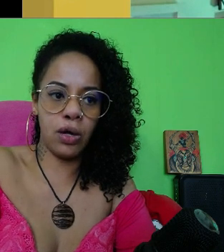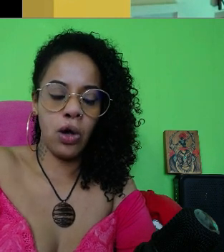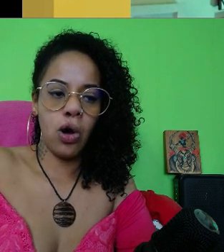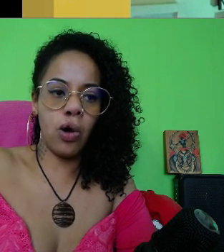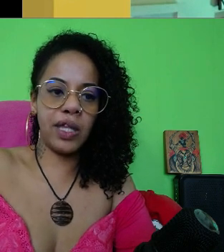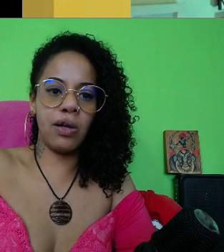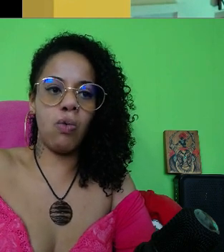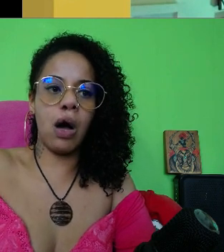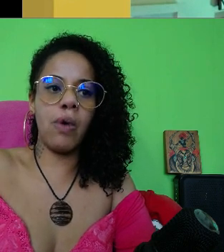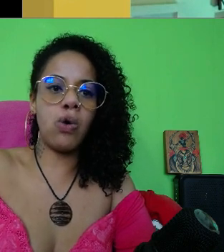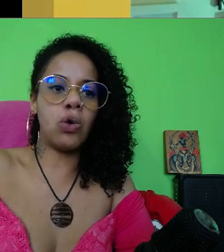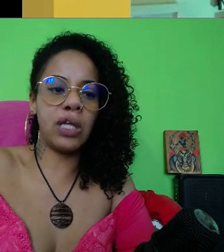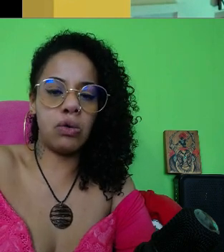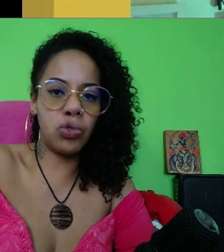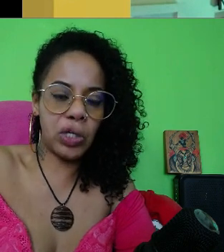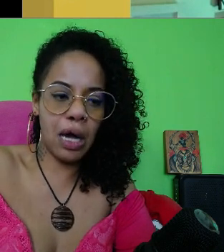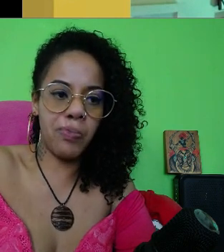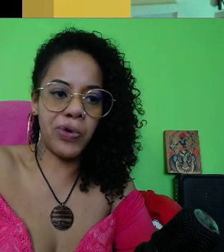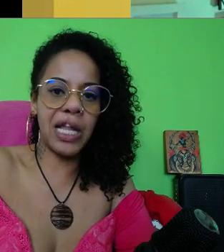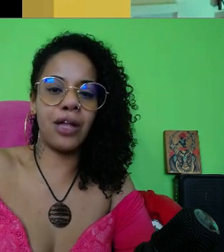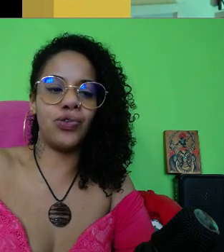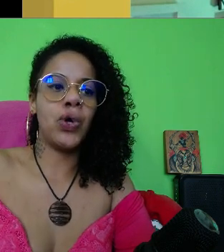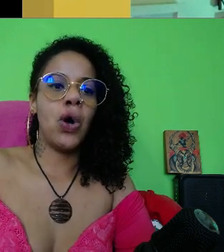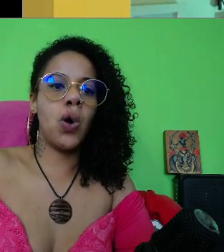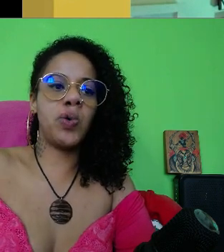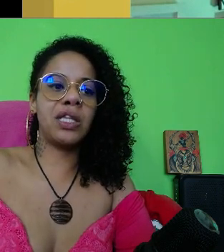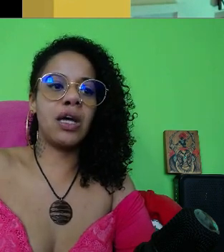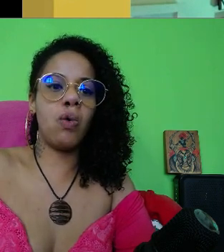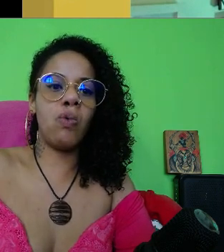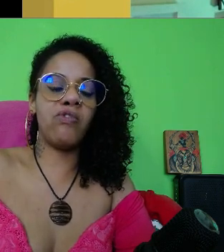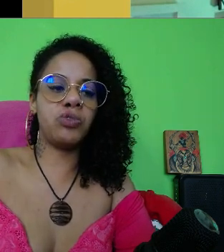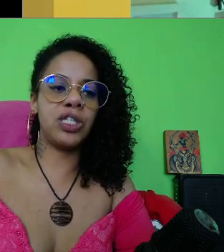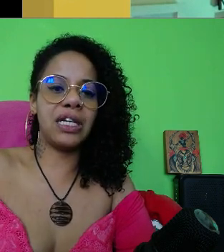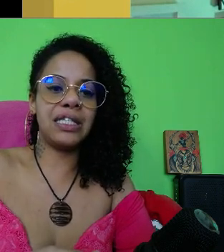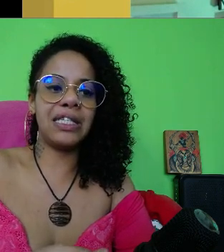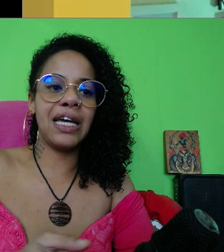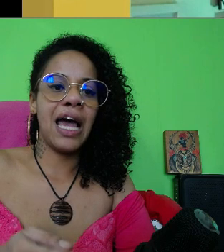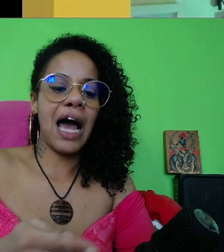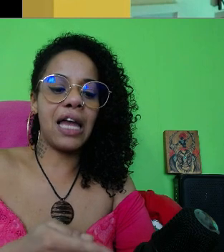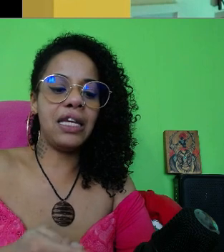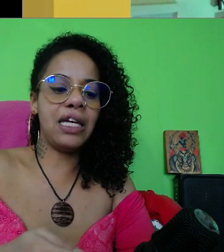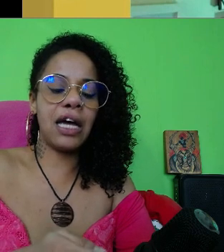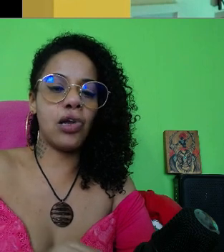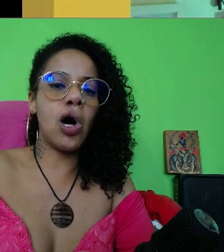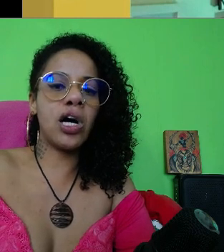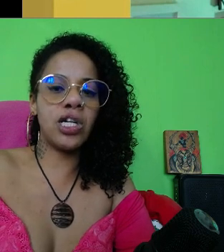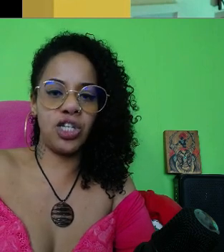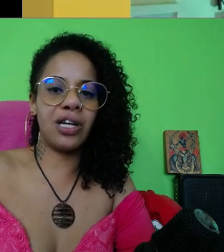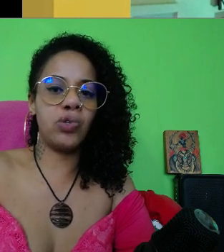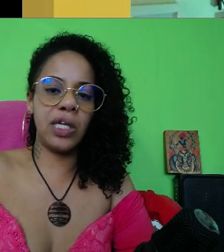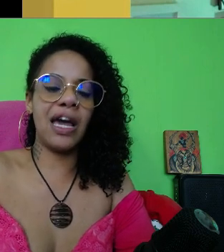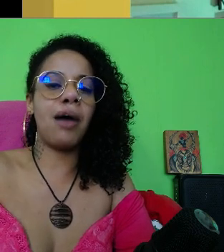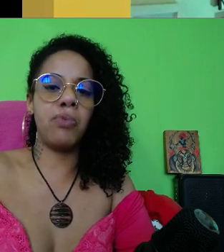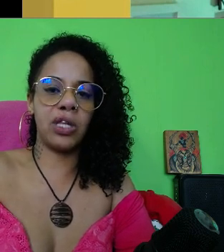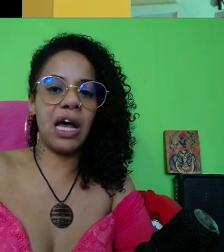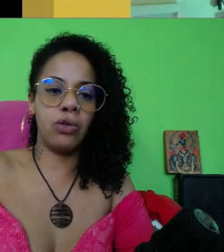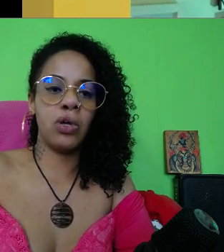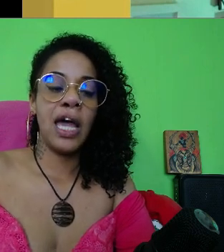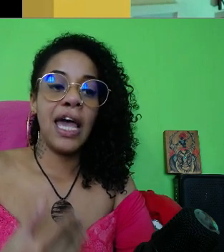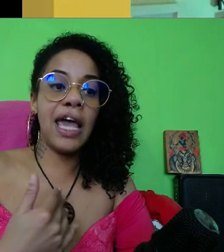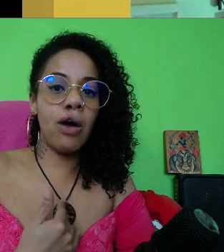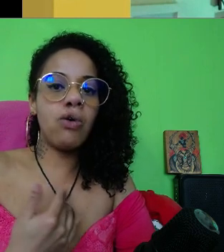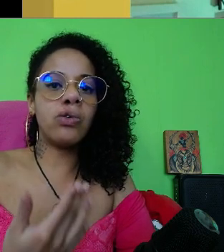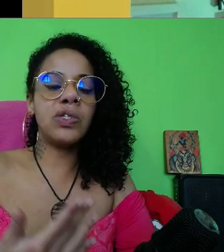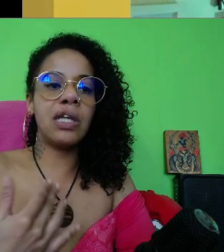pessoa ou então qual é o conteúdo que abordado ou então vamos dizer assim a linha lógica do que é